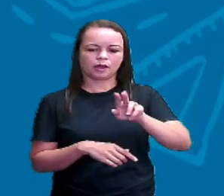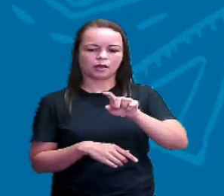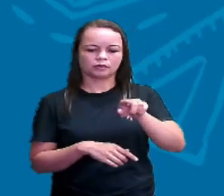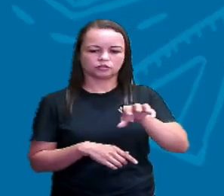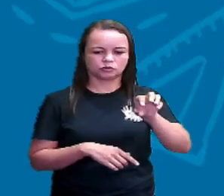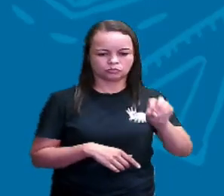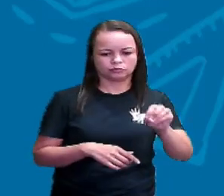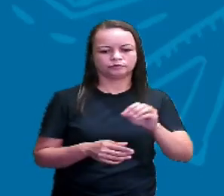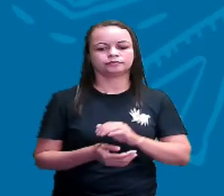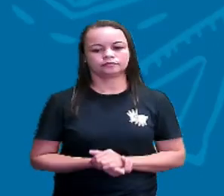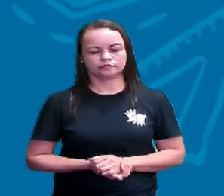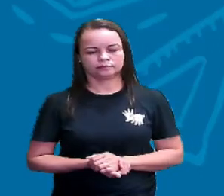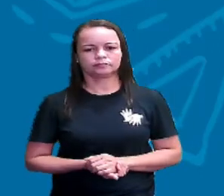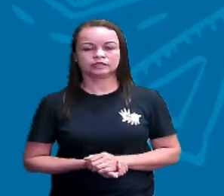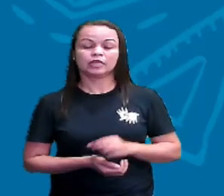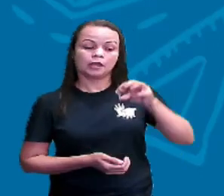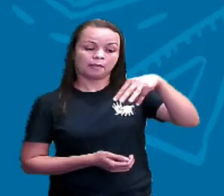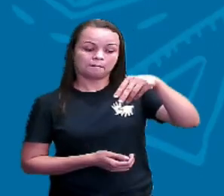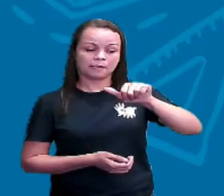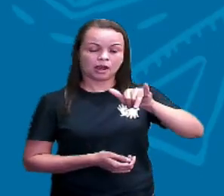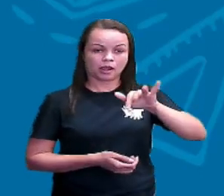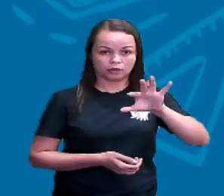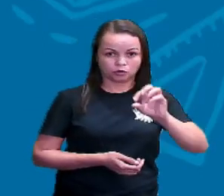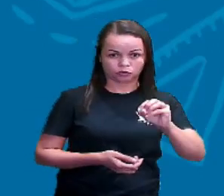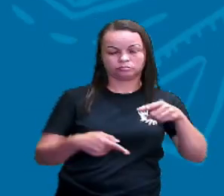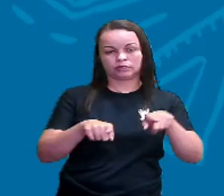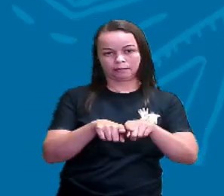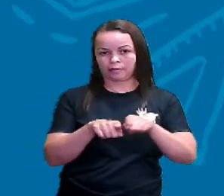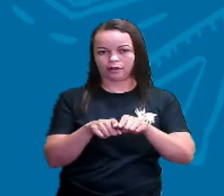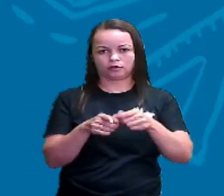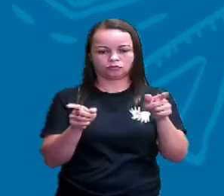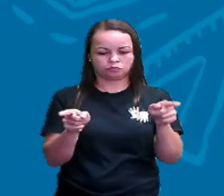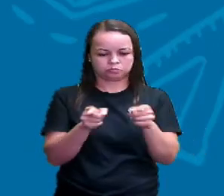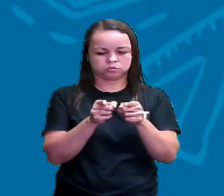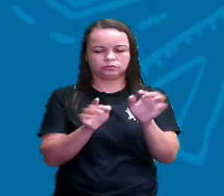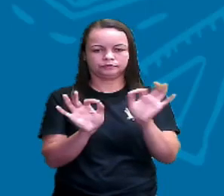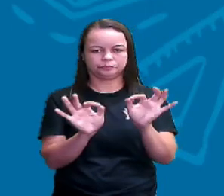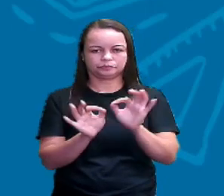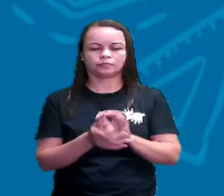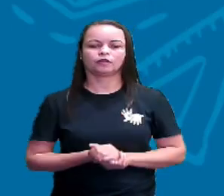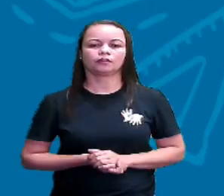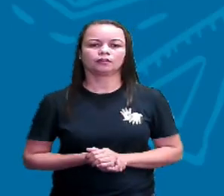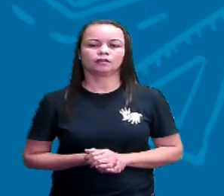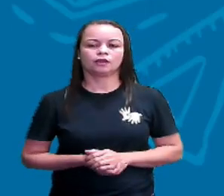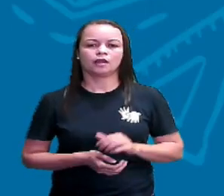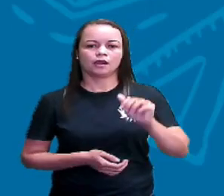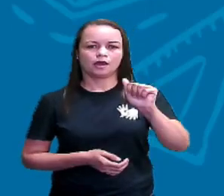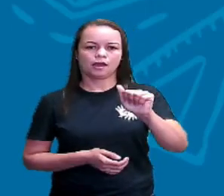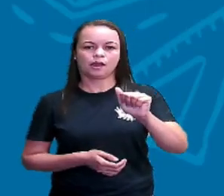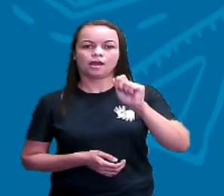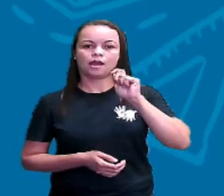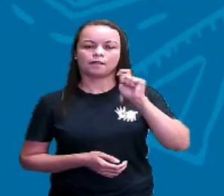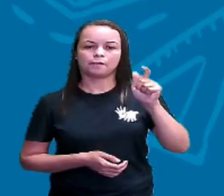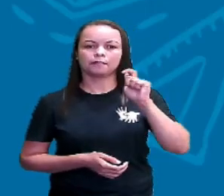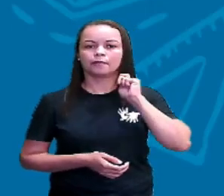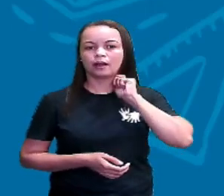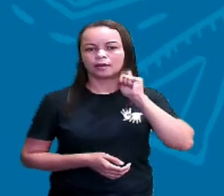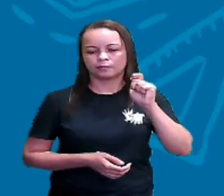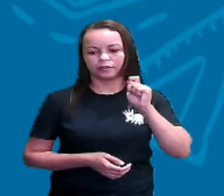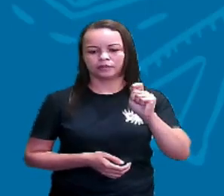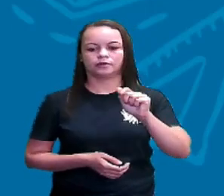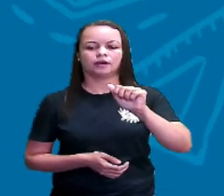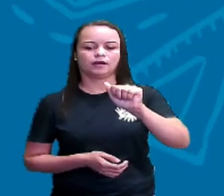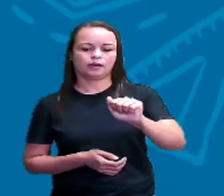maio inteiros, eles não se abreviam, tá certo? Abril, a gente abrevia até a letra R e põe